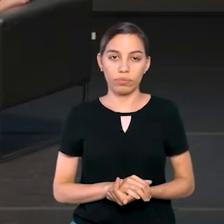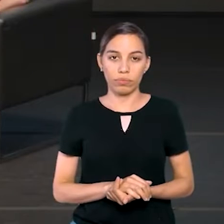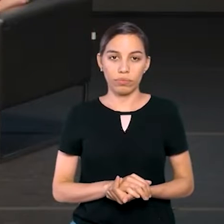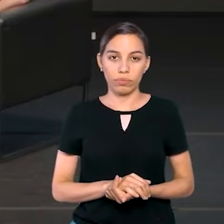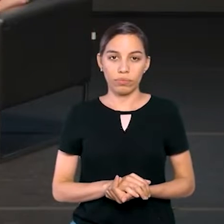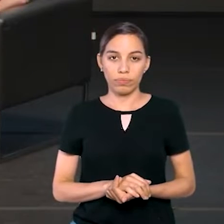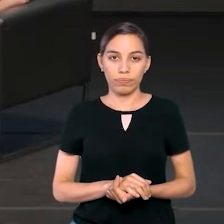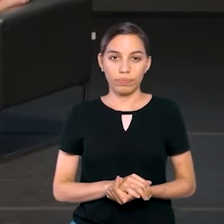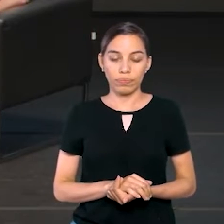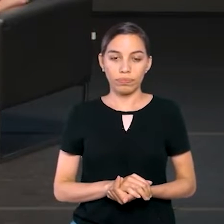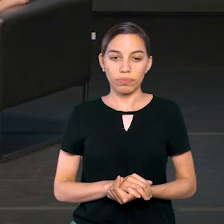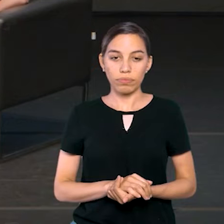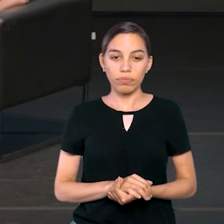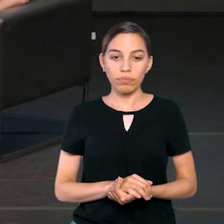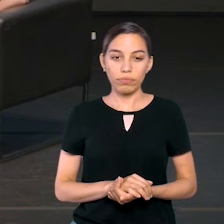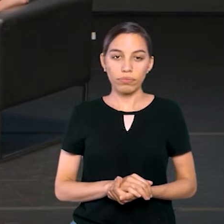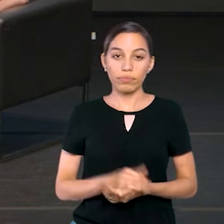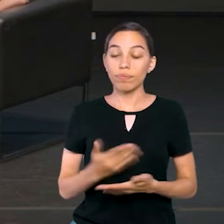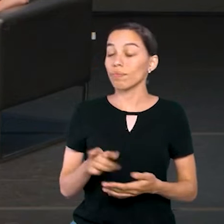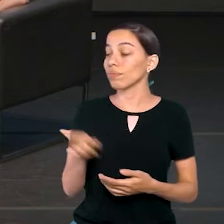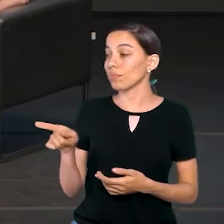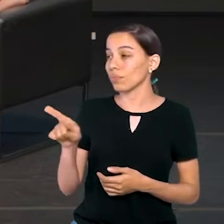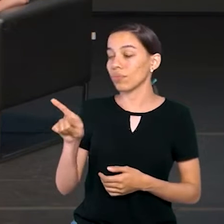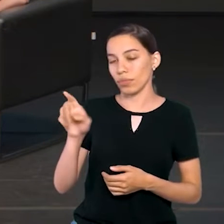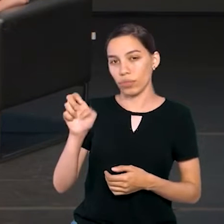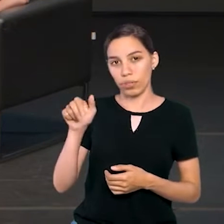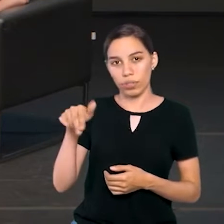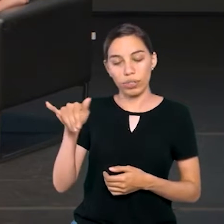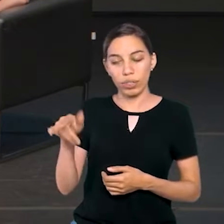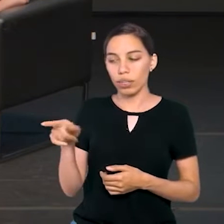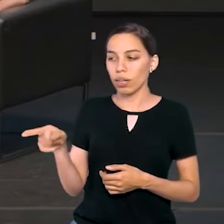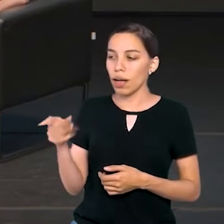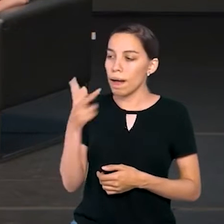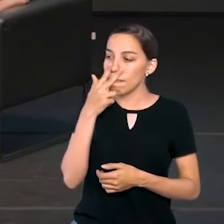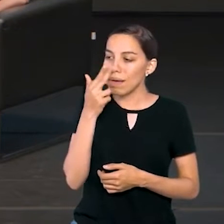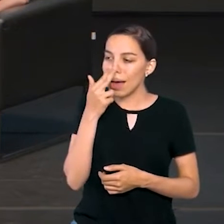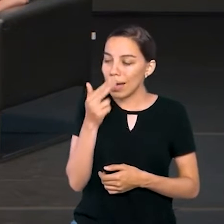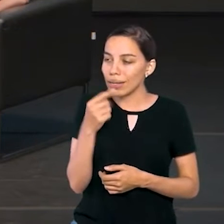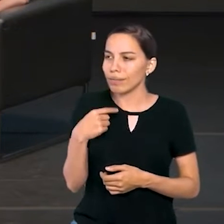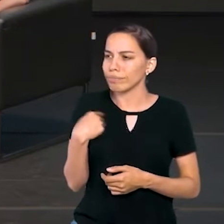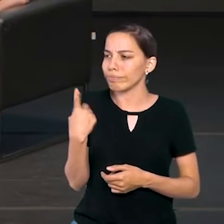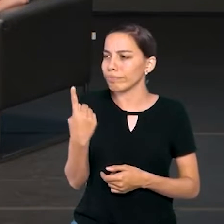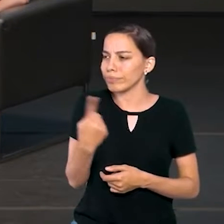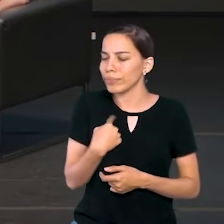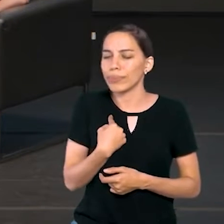Então, Geni, parece mesmo que nós estamos